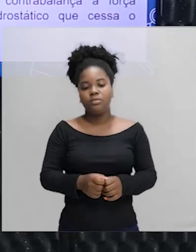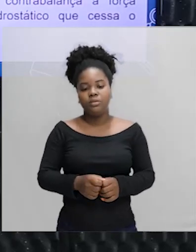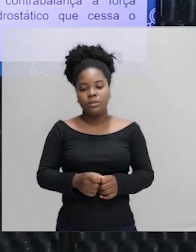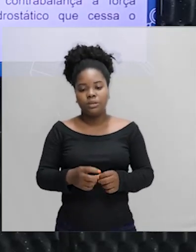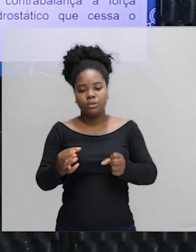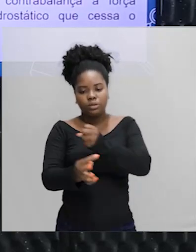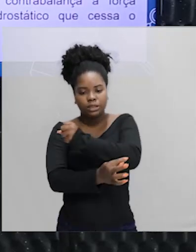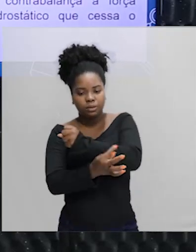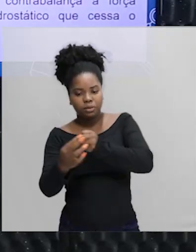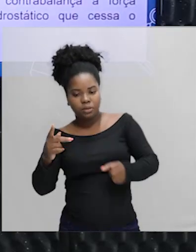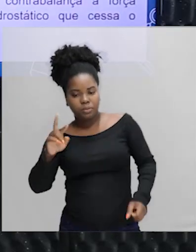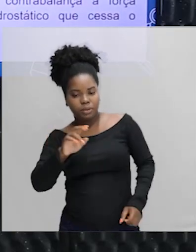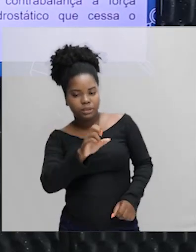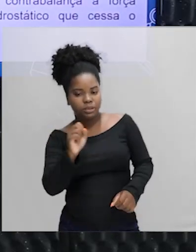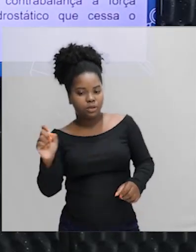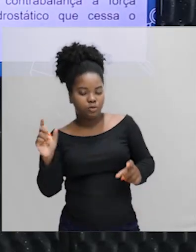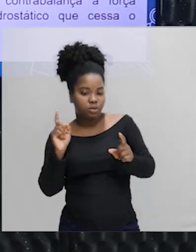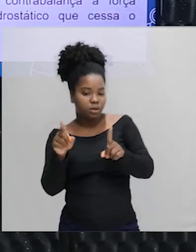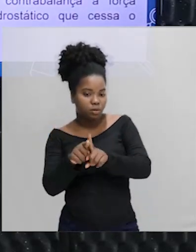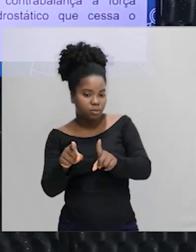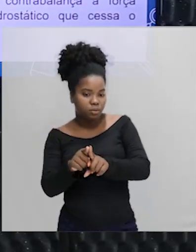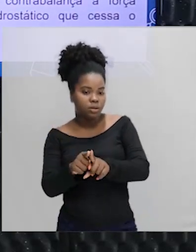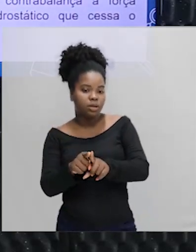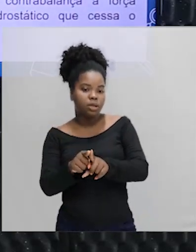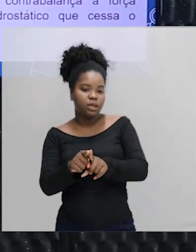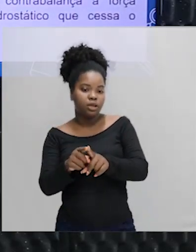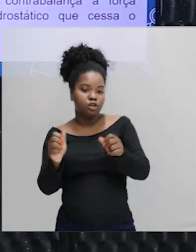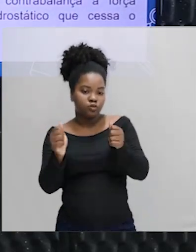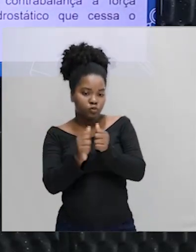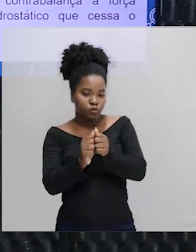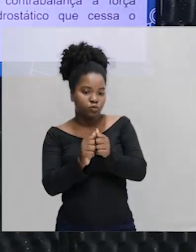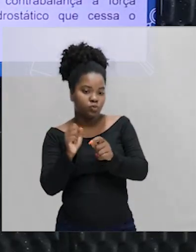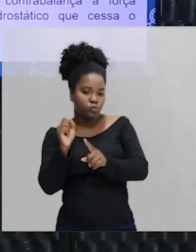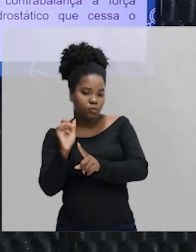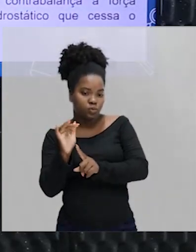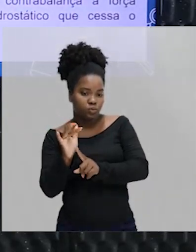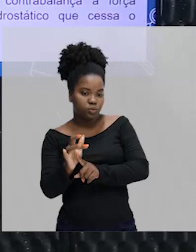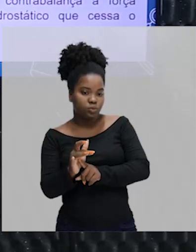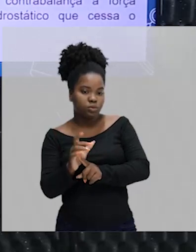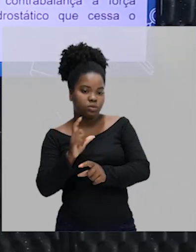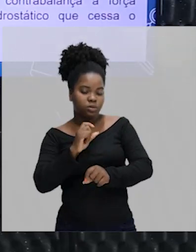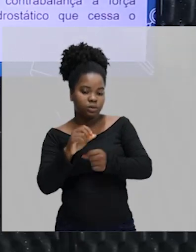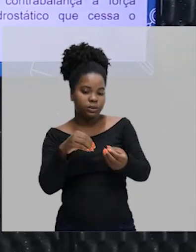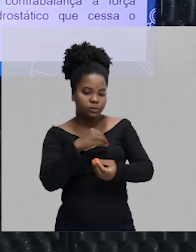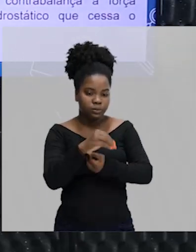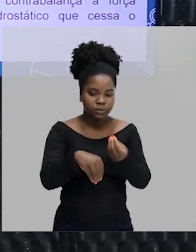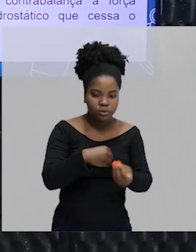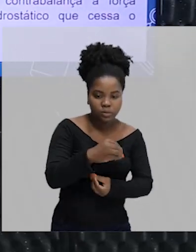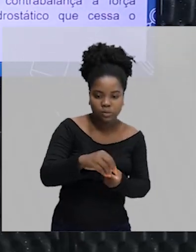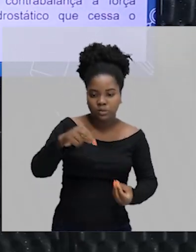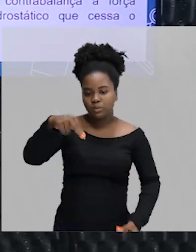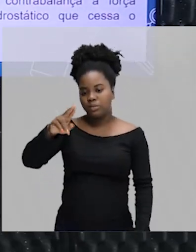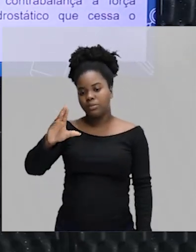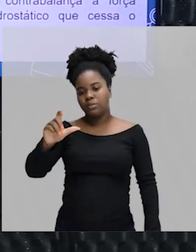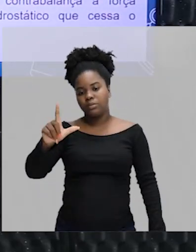essa temperatura, né, juntamente com a compressão desses gases, vão fazer com que reações nucleares,